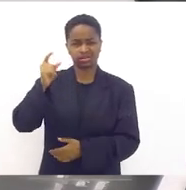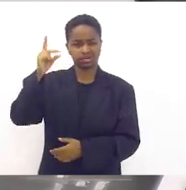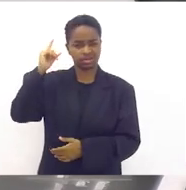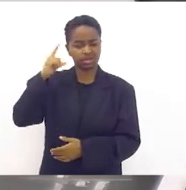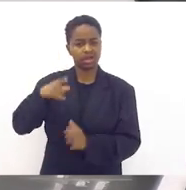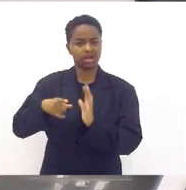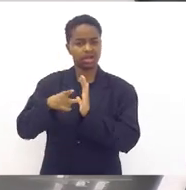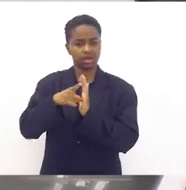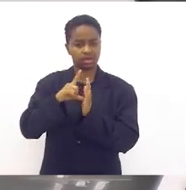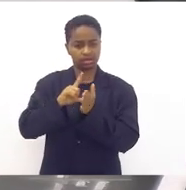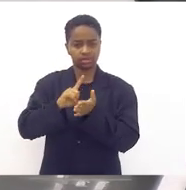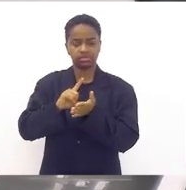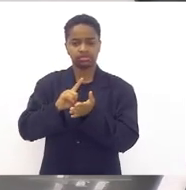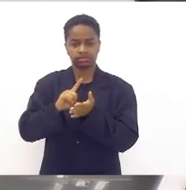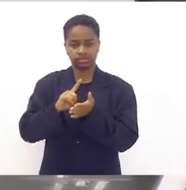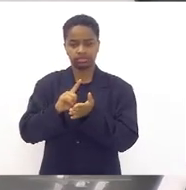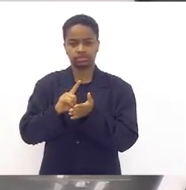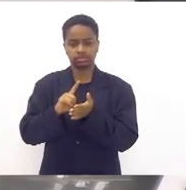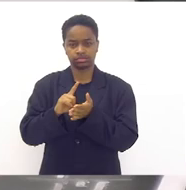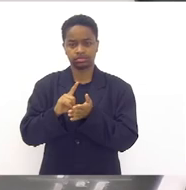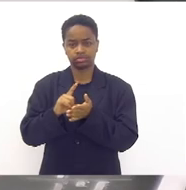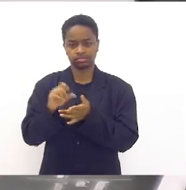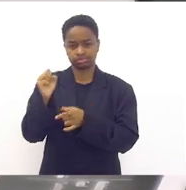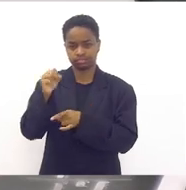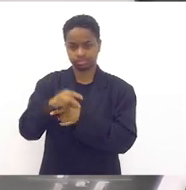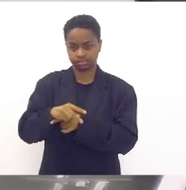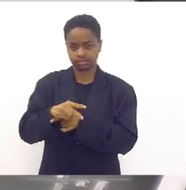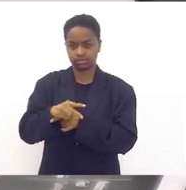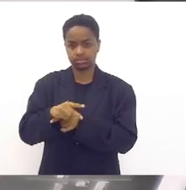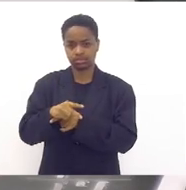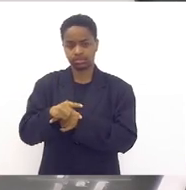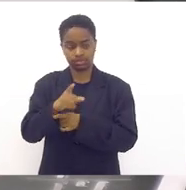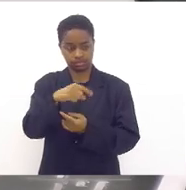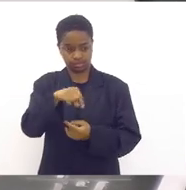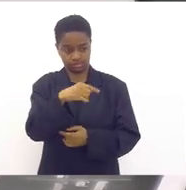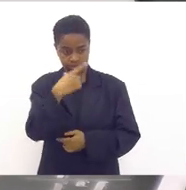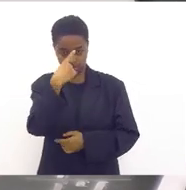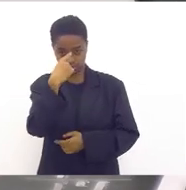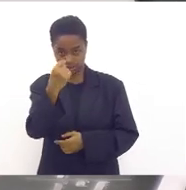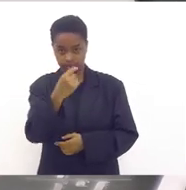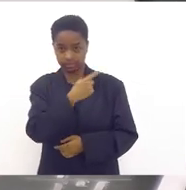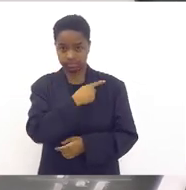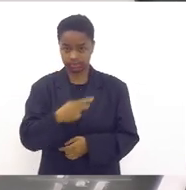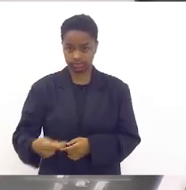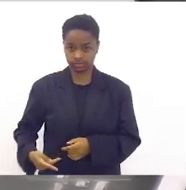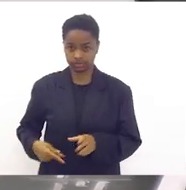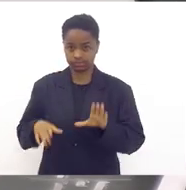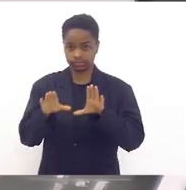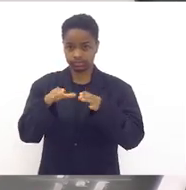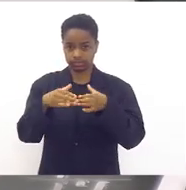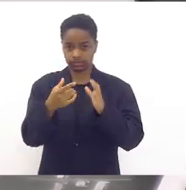entrar, de ter tido a honra de ser escolhido pelos colegas como presidente da Comissão de Orçamento. Né?